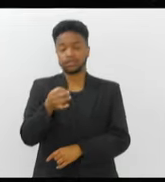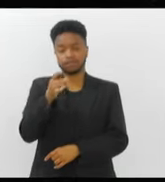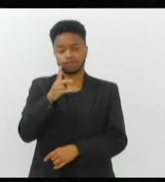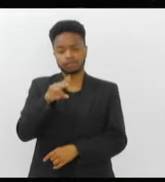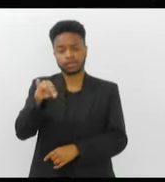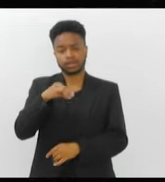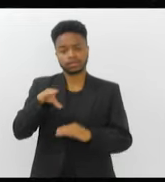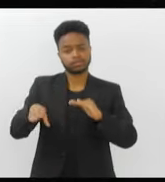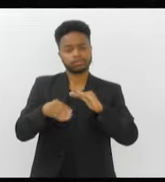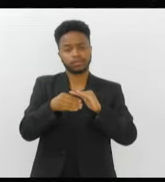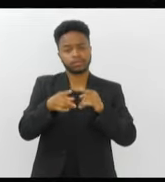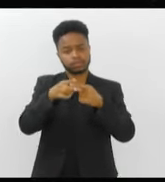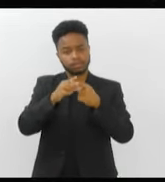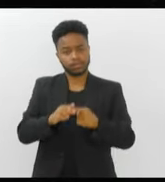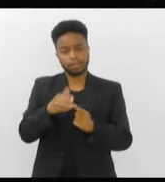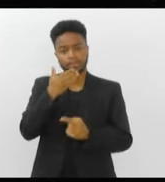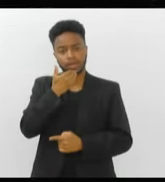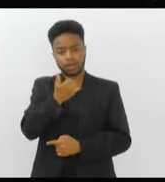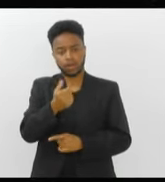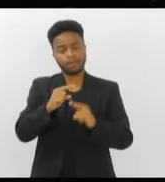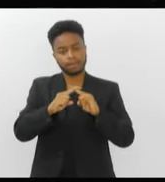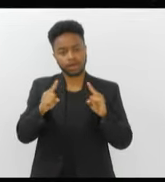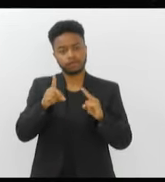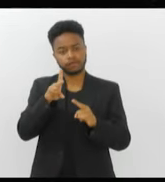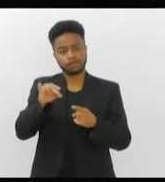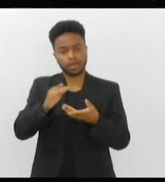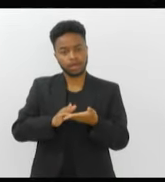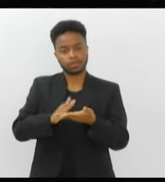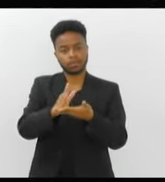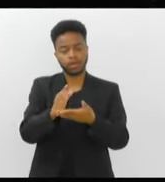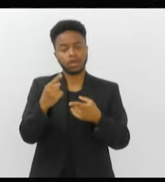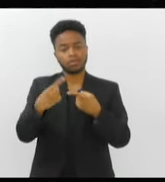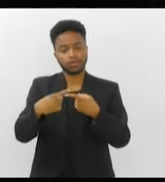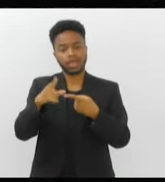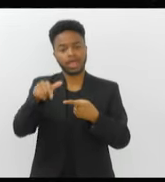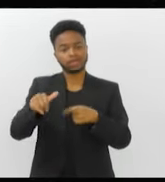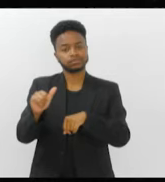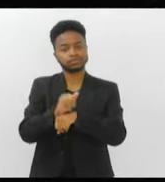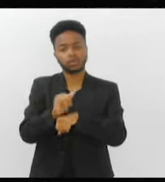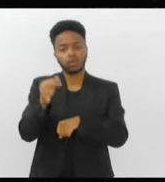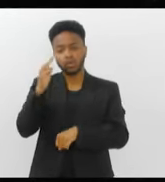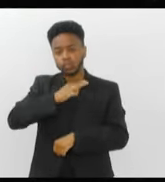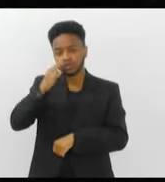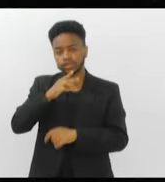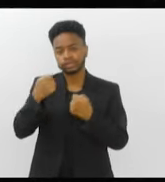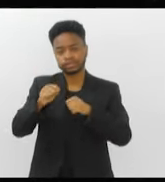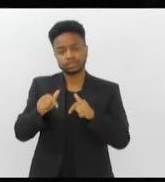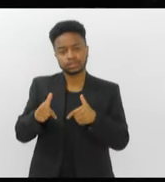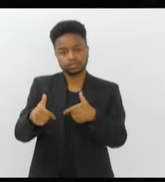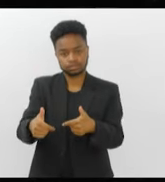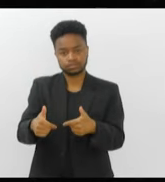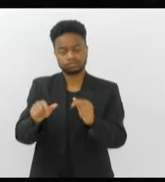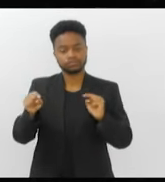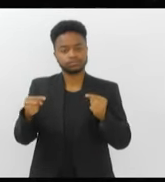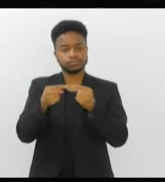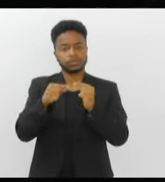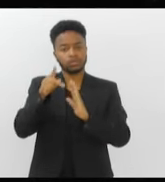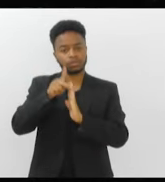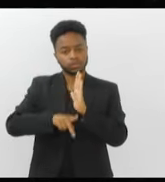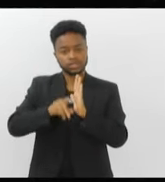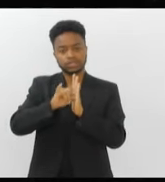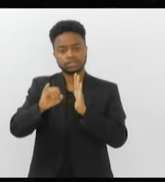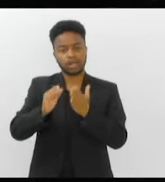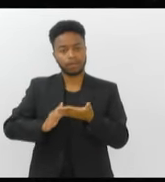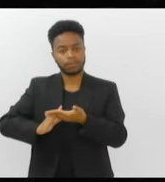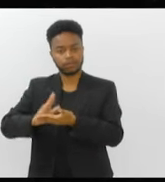emendado, melhorado, mas será aprovado, porque essa é uma medida urgente, consoante o projeto aprovado no